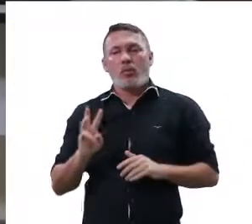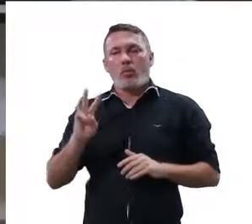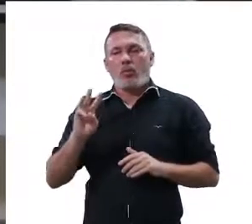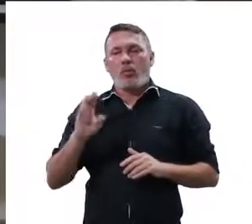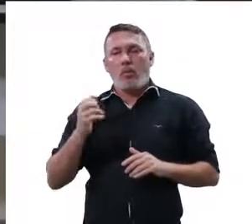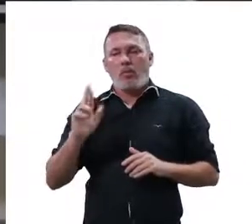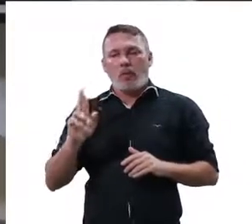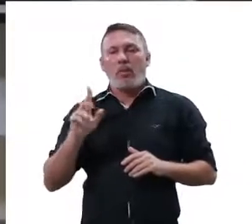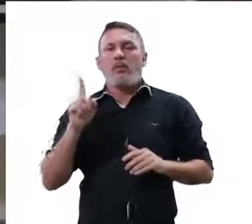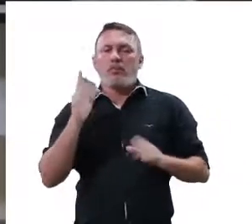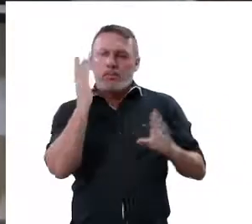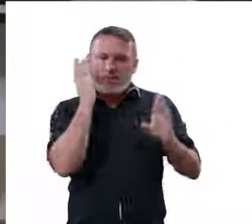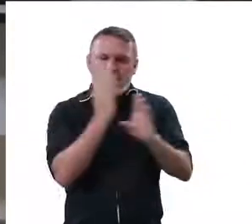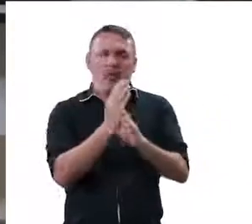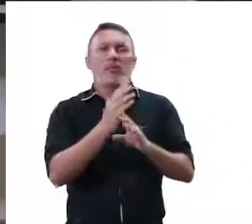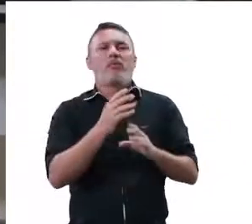específico,